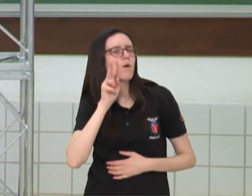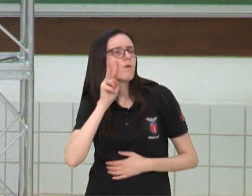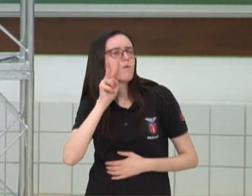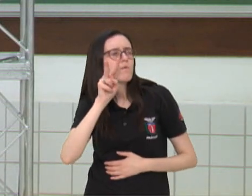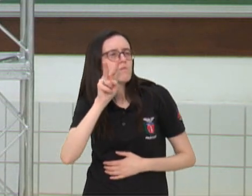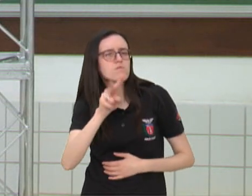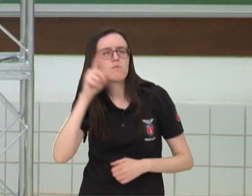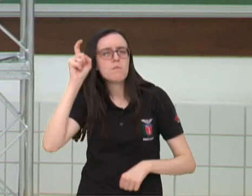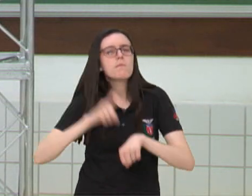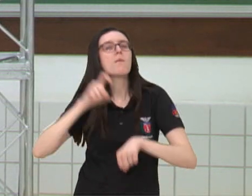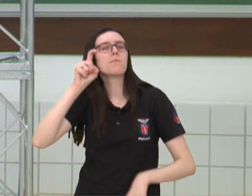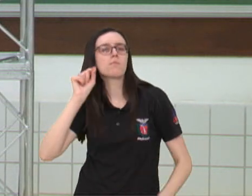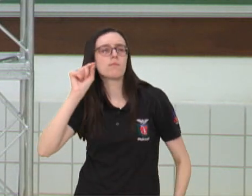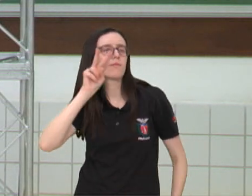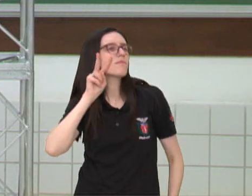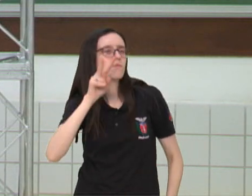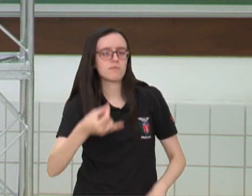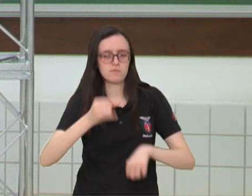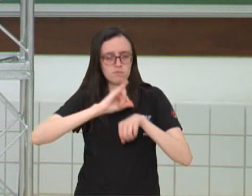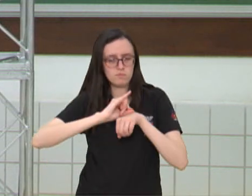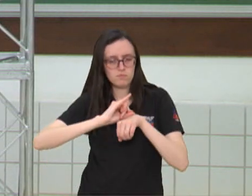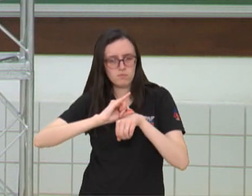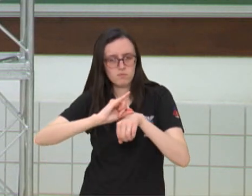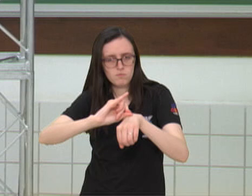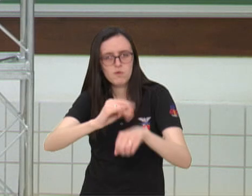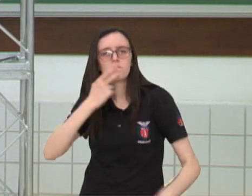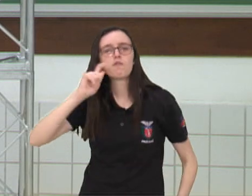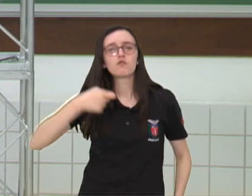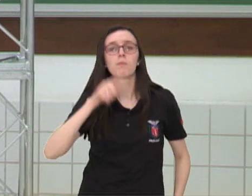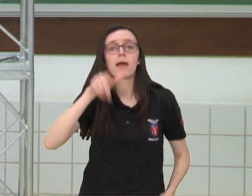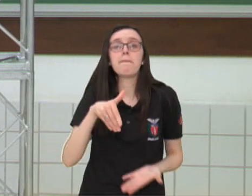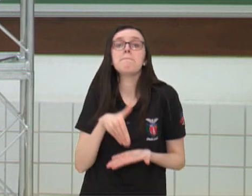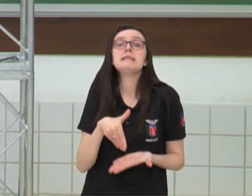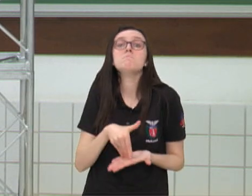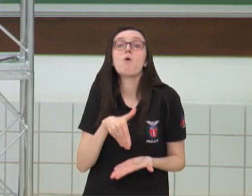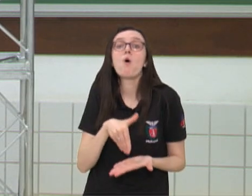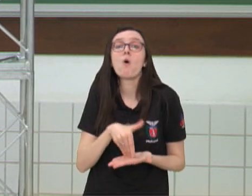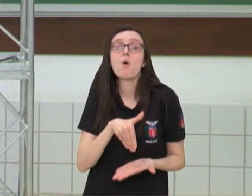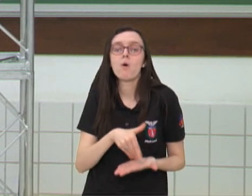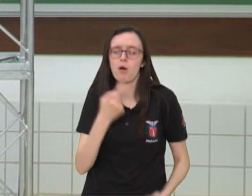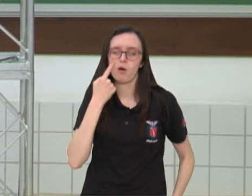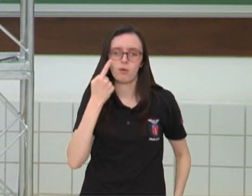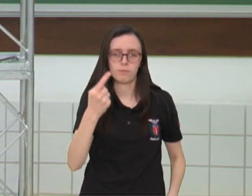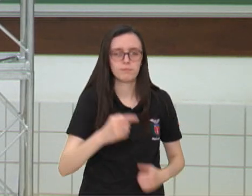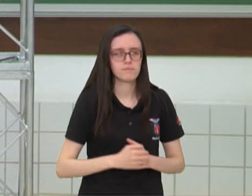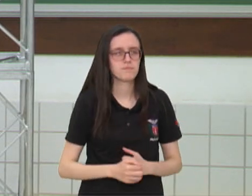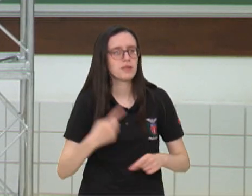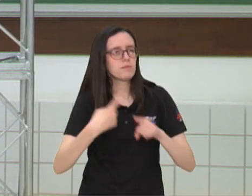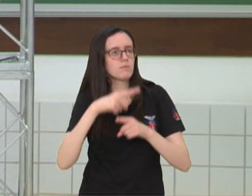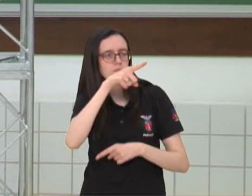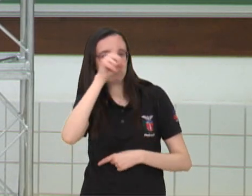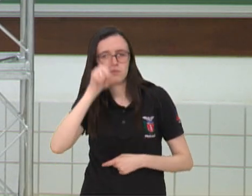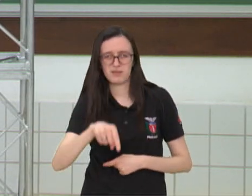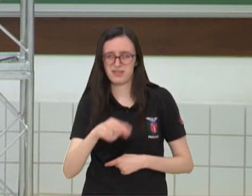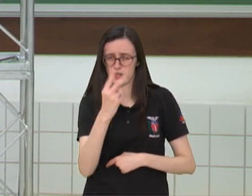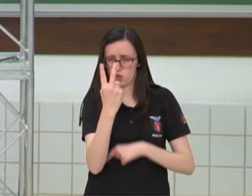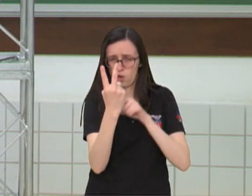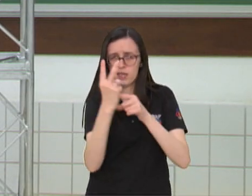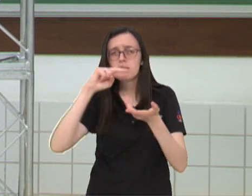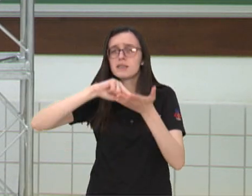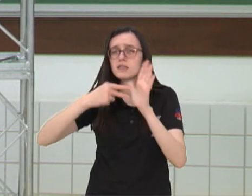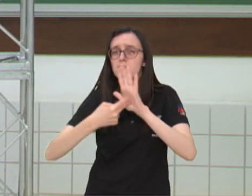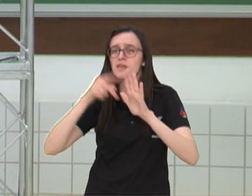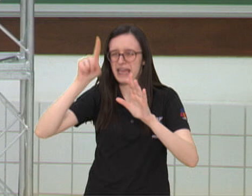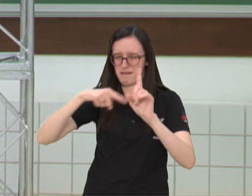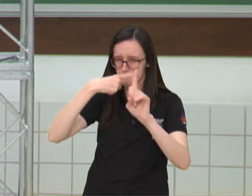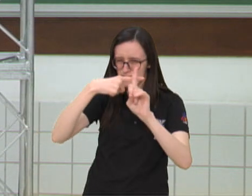o instante em que o móvel muda de sentido, a gente está falando de um ponto de mínimo, nesse caso. Porque aqui é uma concavidade voltada para cima, o nosso valor de